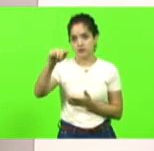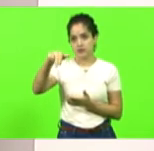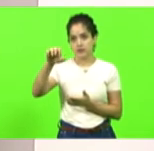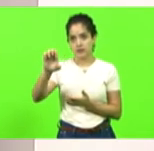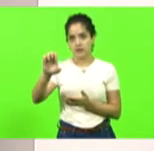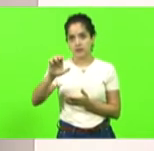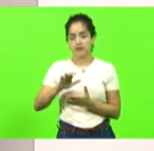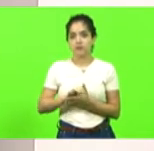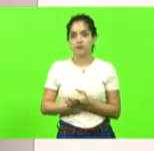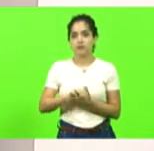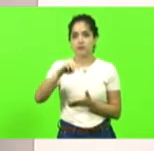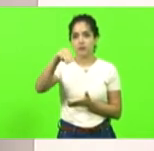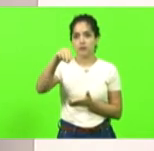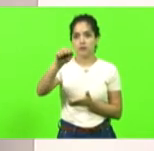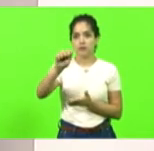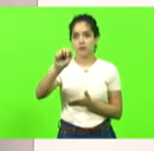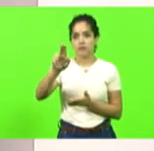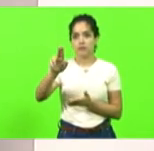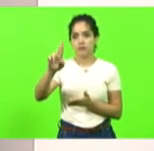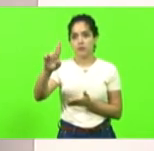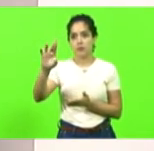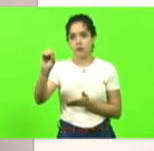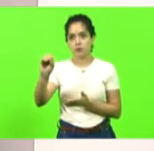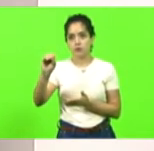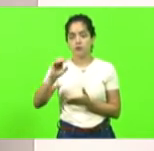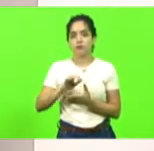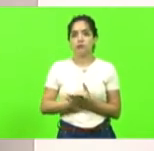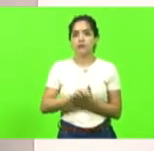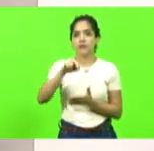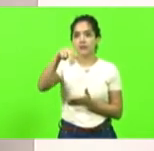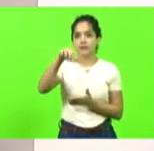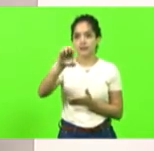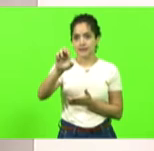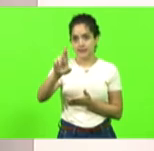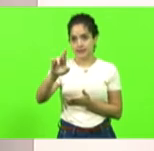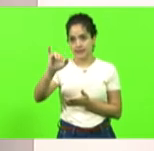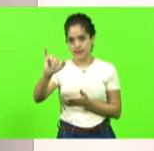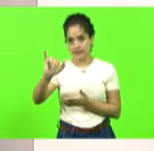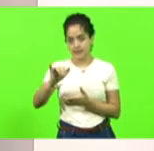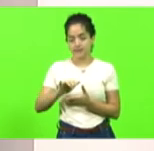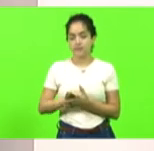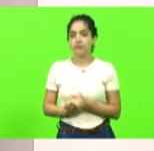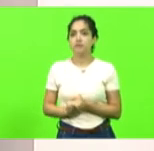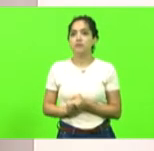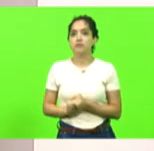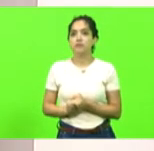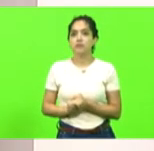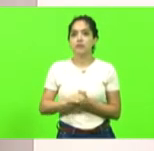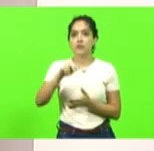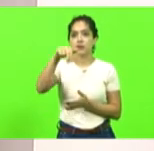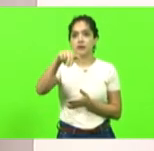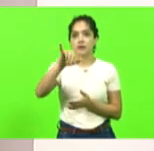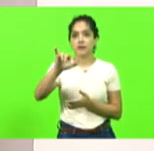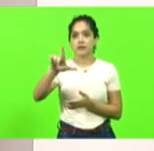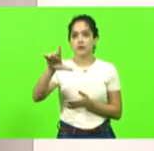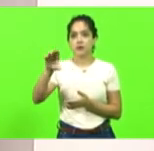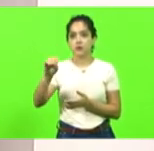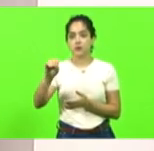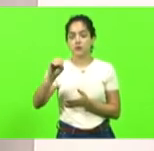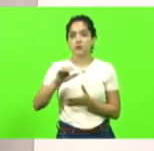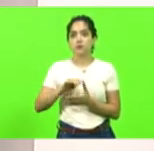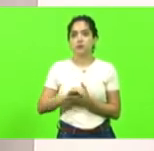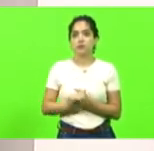senhor Mauro Postal, senhor Neri Miguel da Silva, senhor Nilo Brandi, o